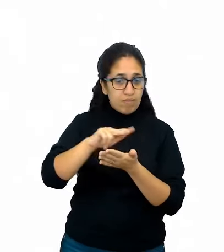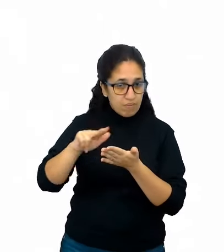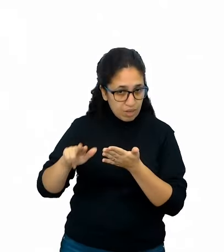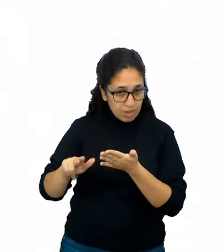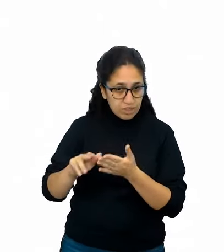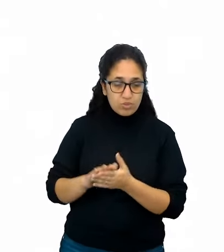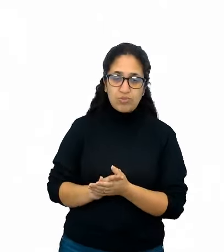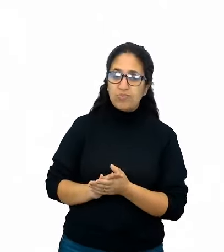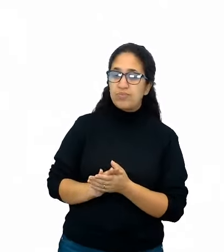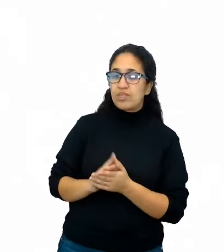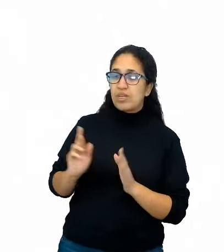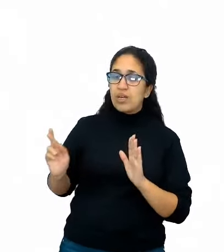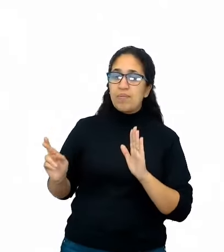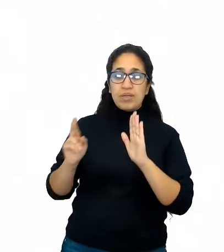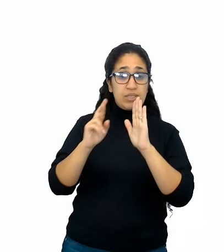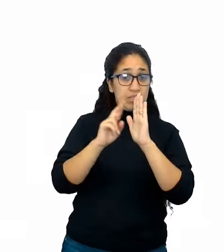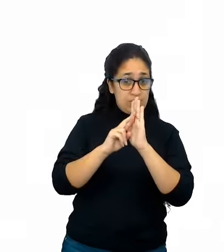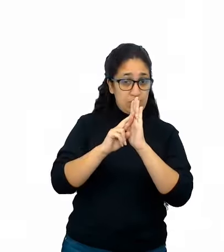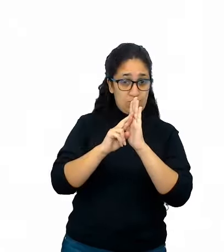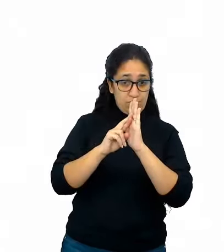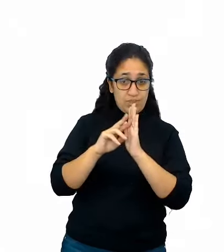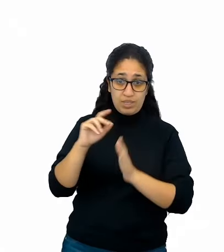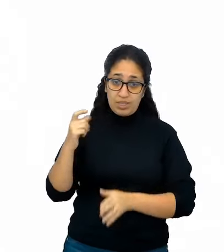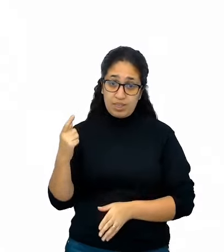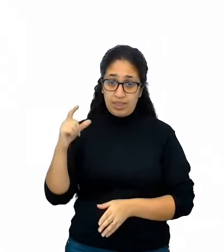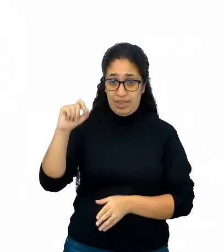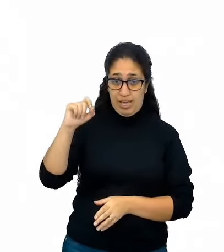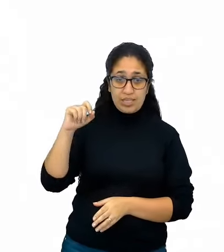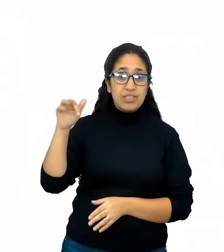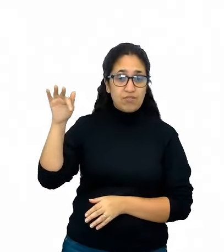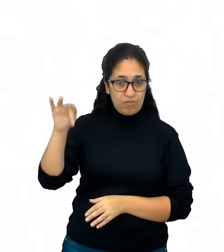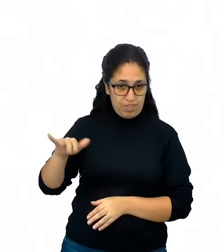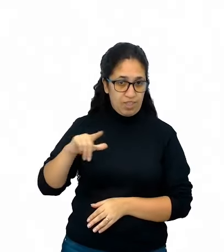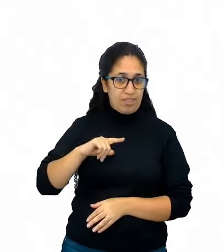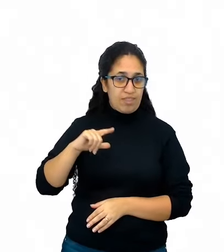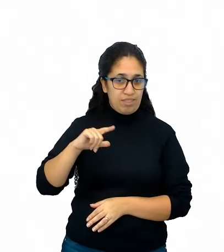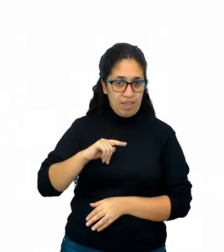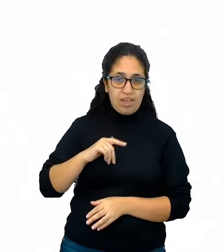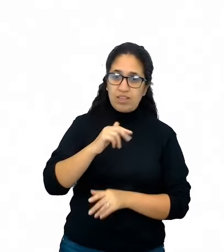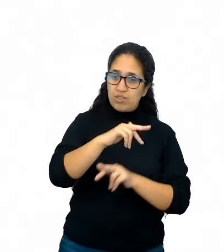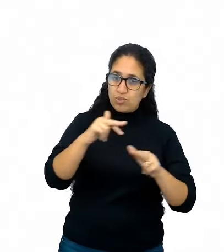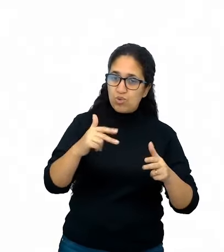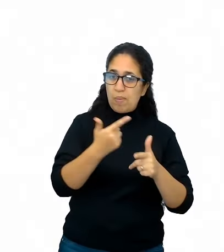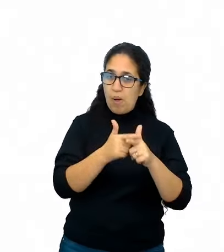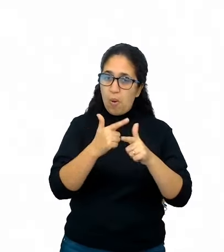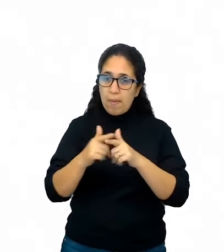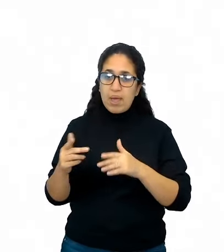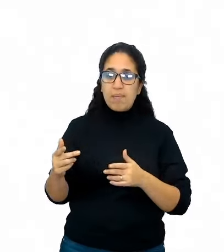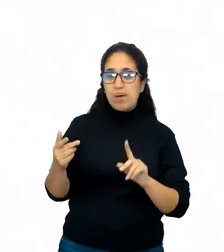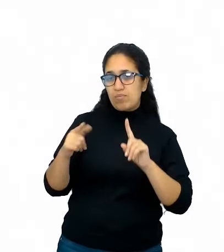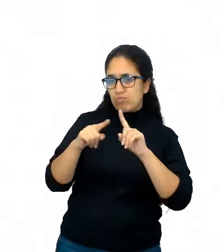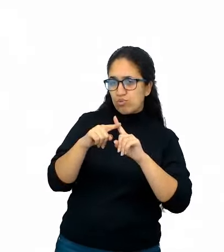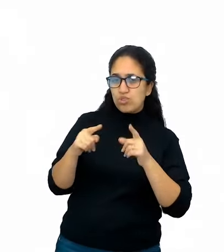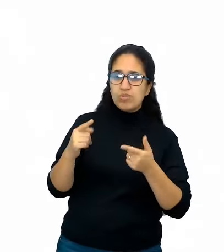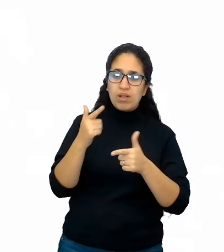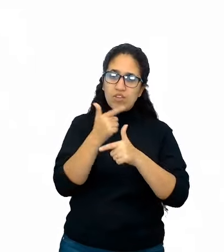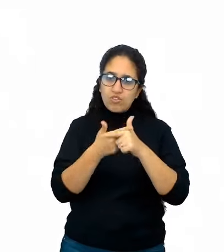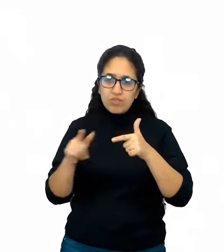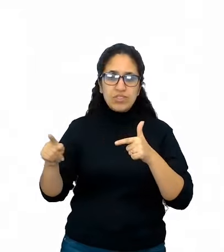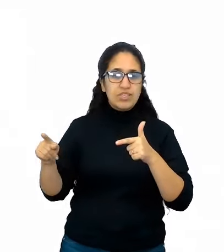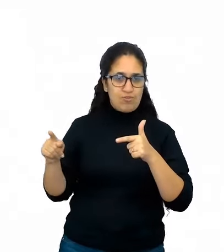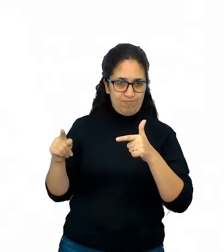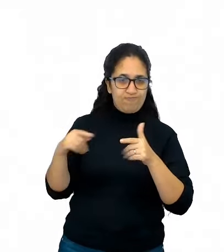números racionais, cuja representação decimal é finita, situações de problema de multiplicação e